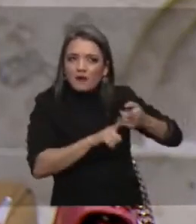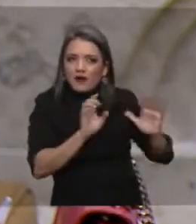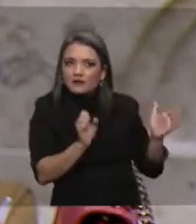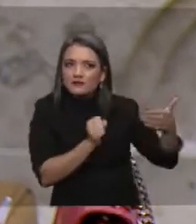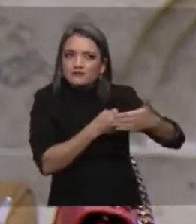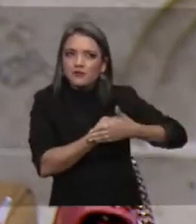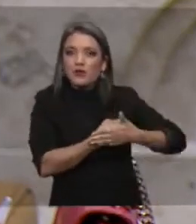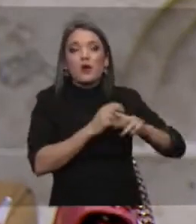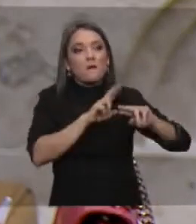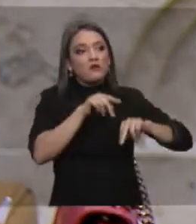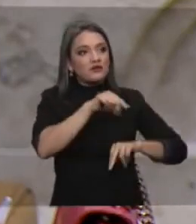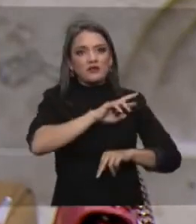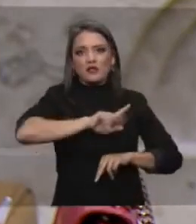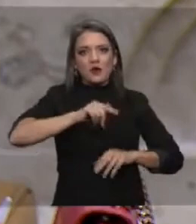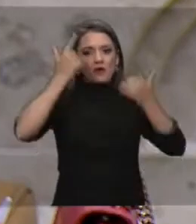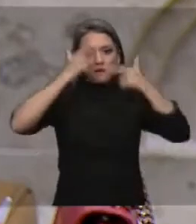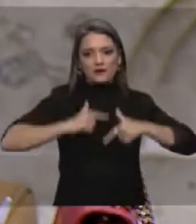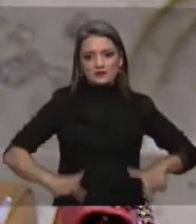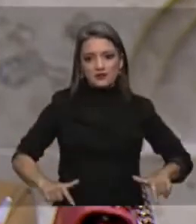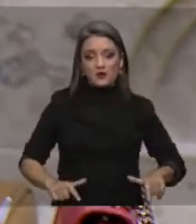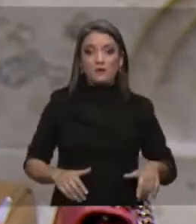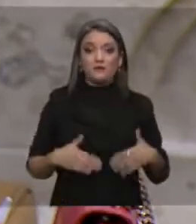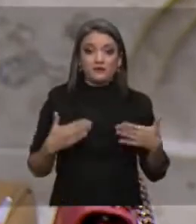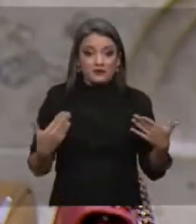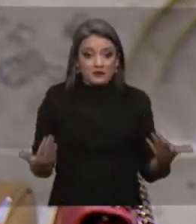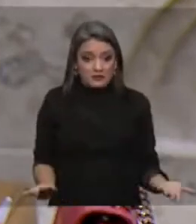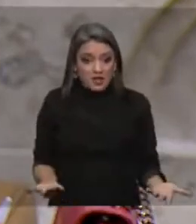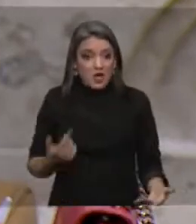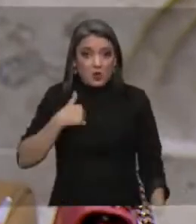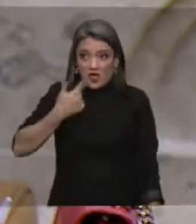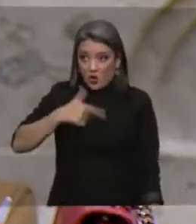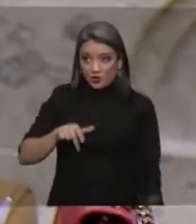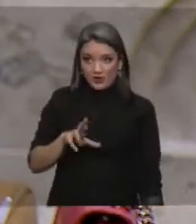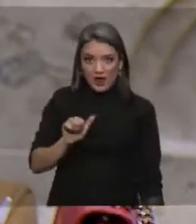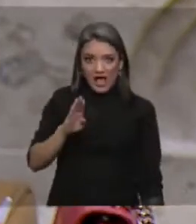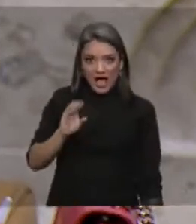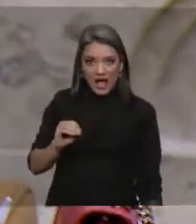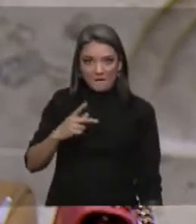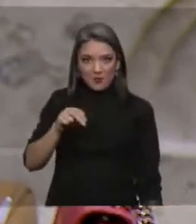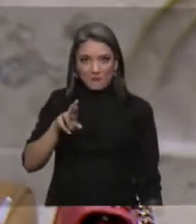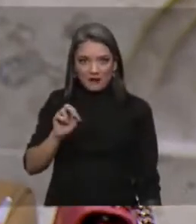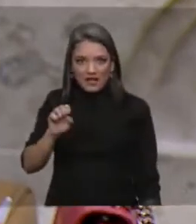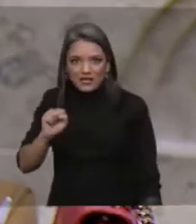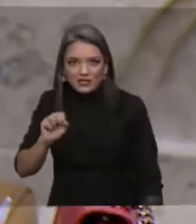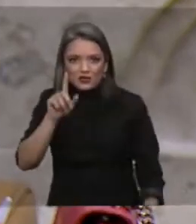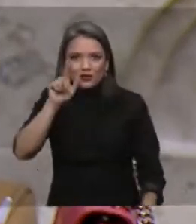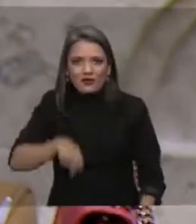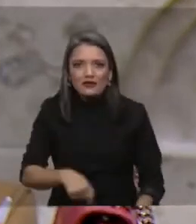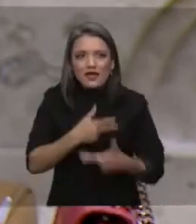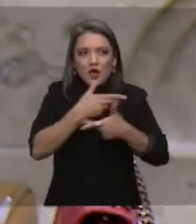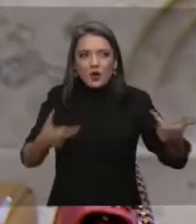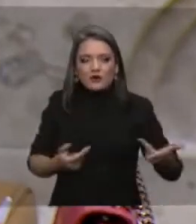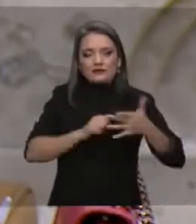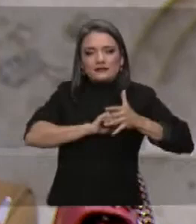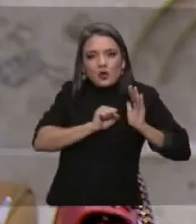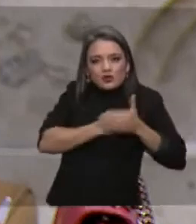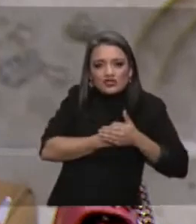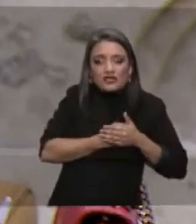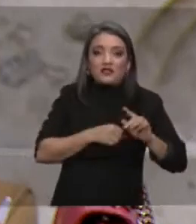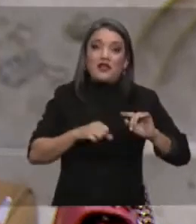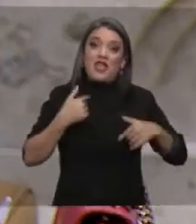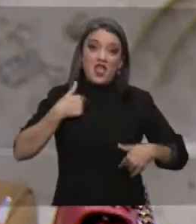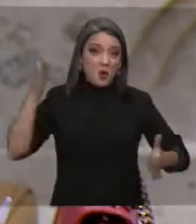afirmando, entre aspas, não tenho rabo preso, não sou bandido. Agora eu não sei se o sigilo bancário do